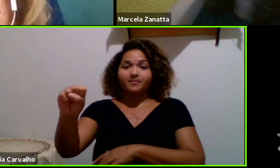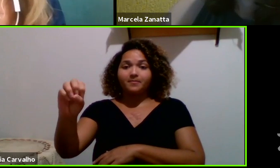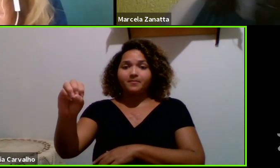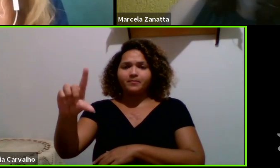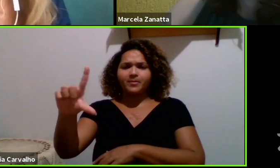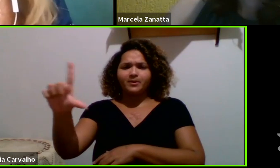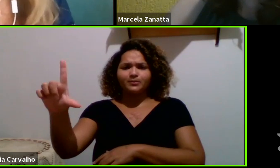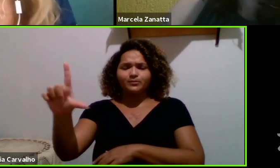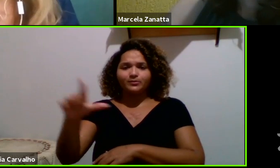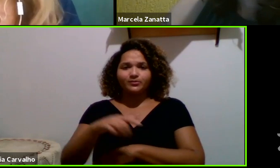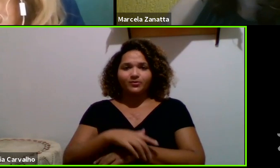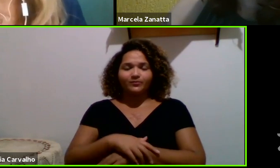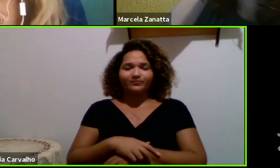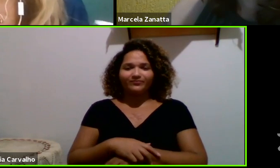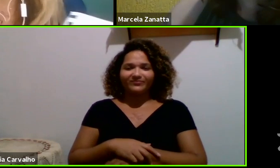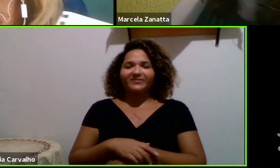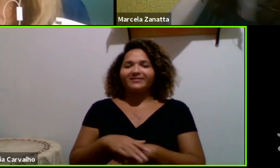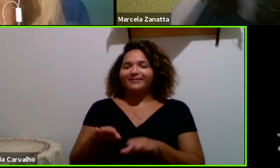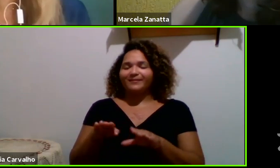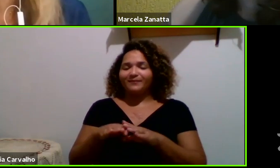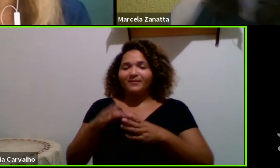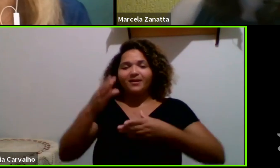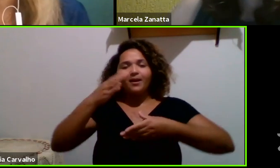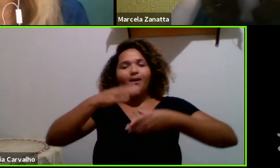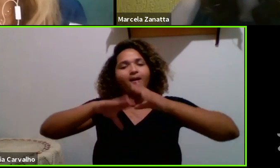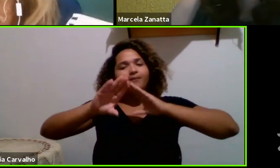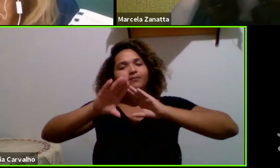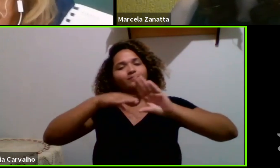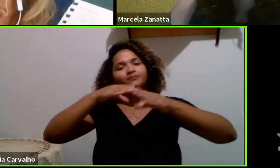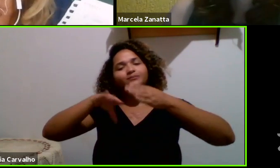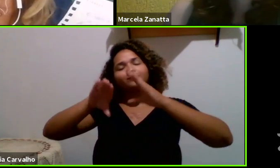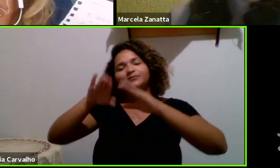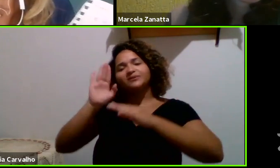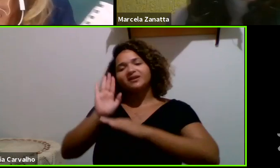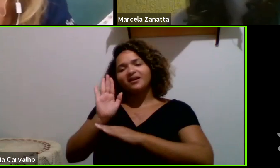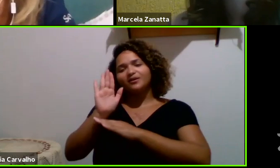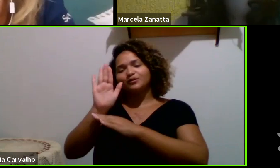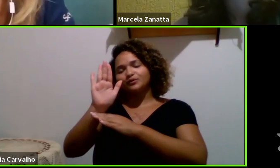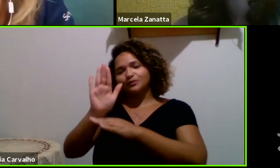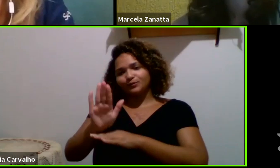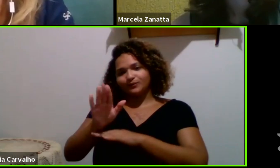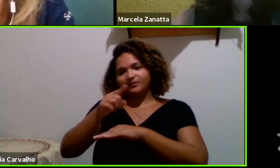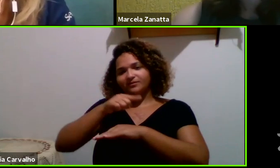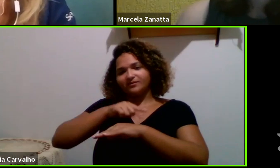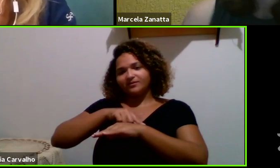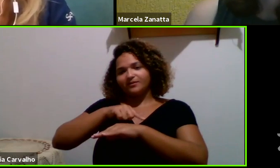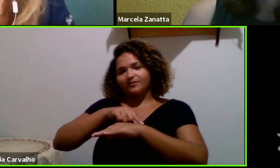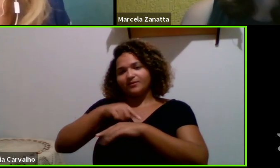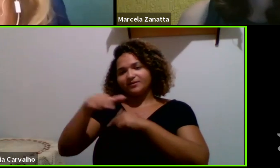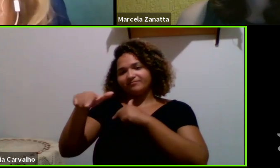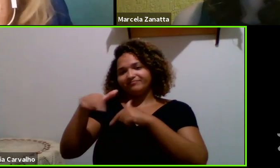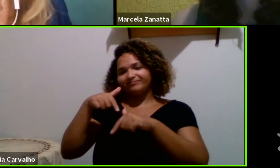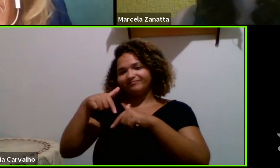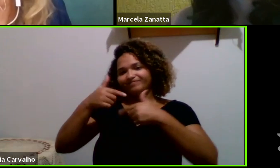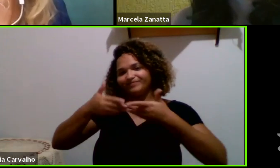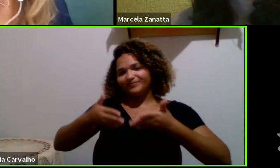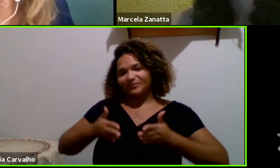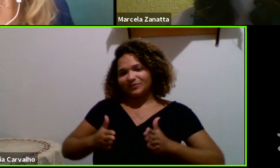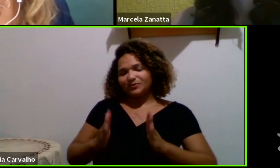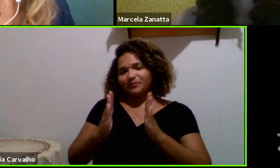a musicoterapia contribui com o trabalho de parto. Muito,